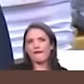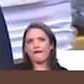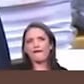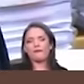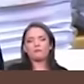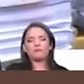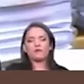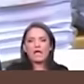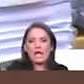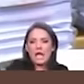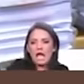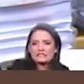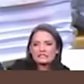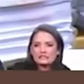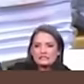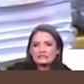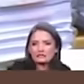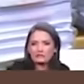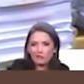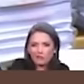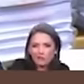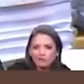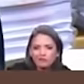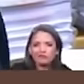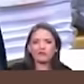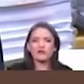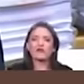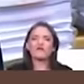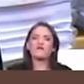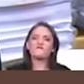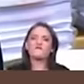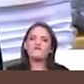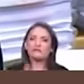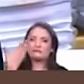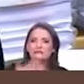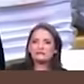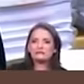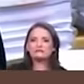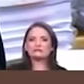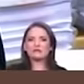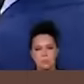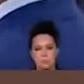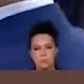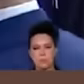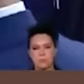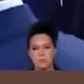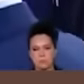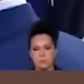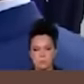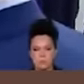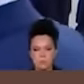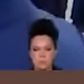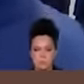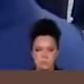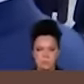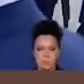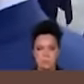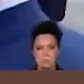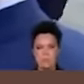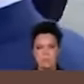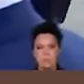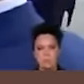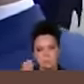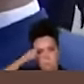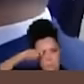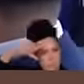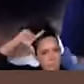será que ele viu Morais sem calça do ministro nas decisões e no modo de conduzir processos procurado pela folha